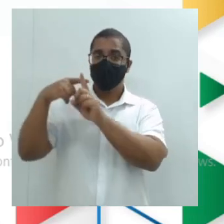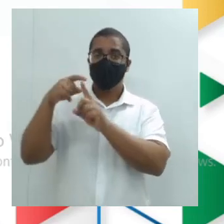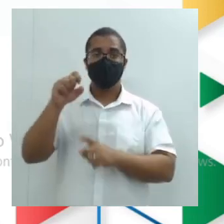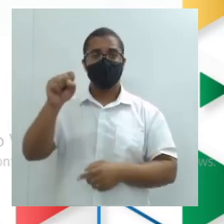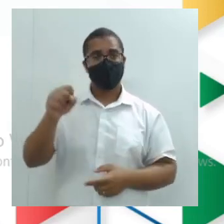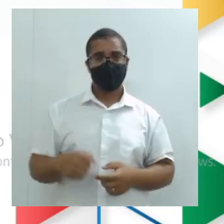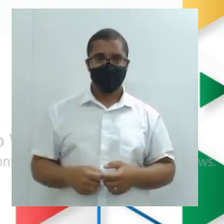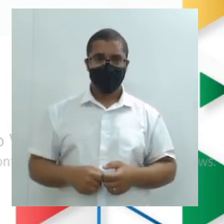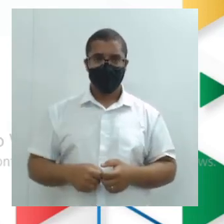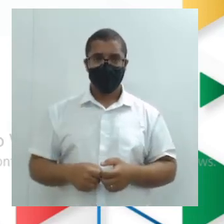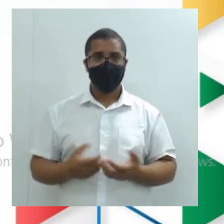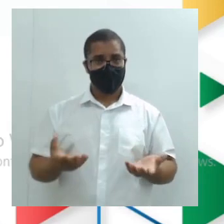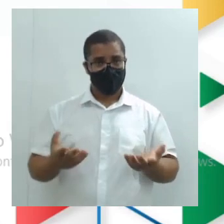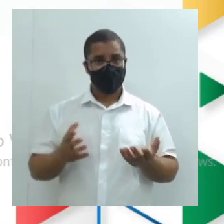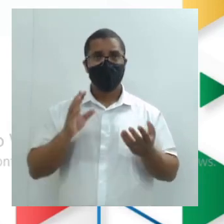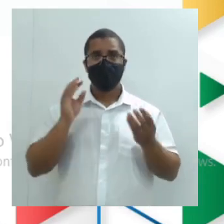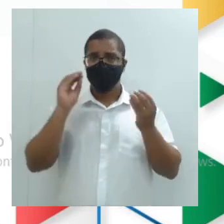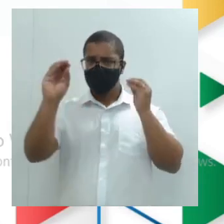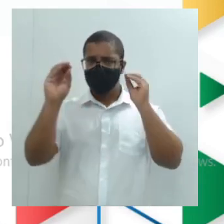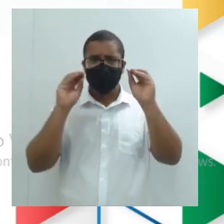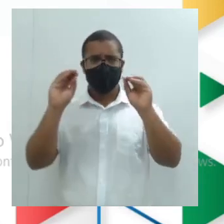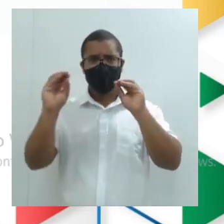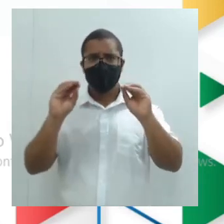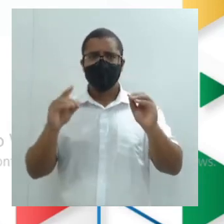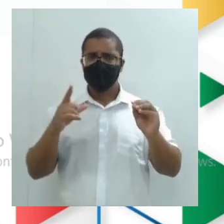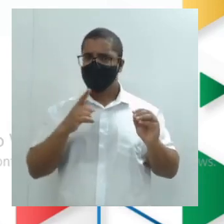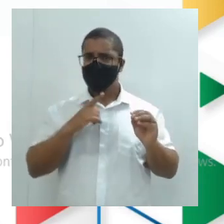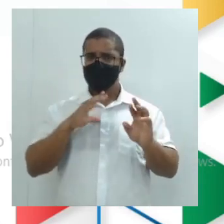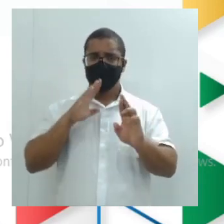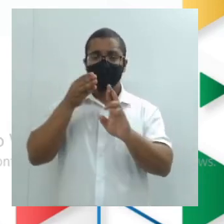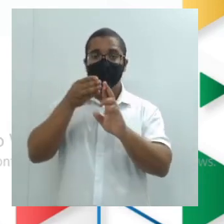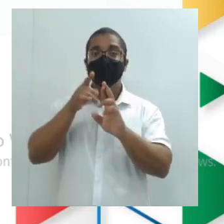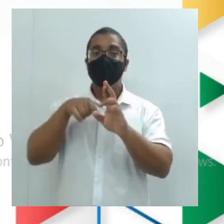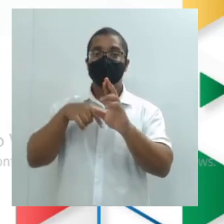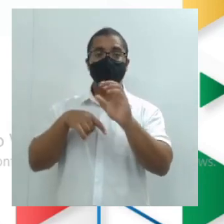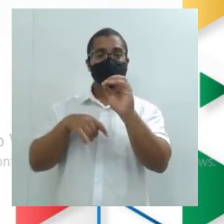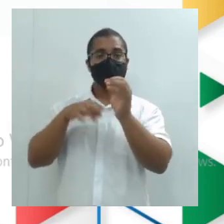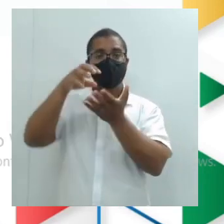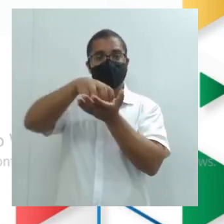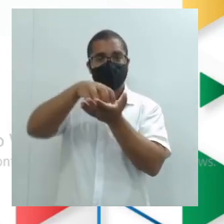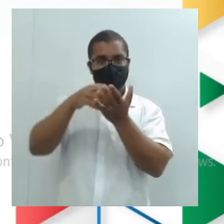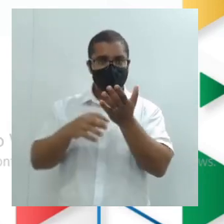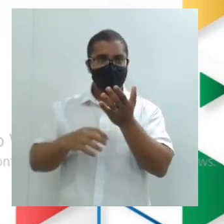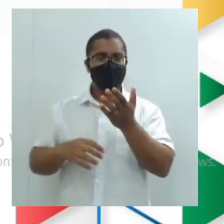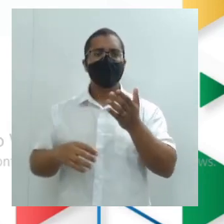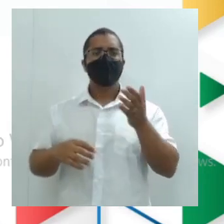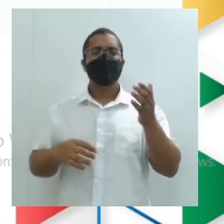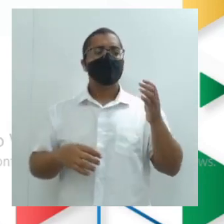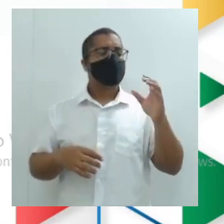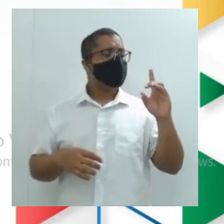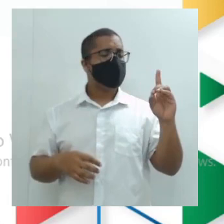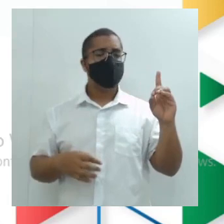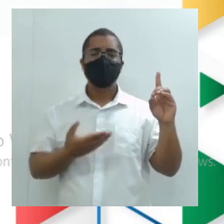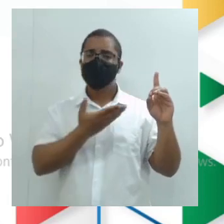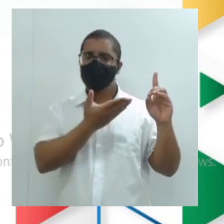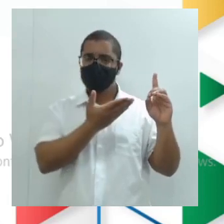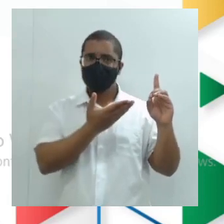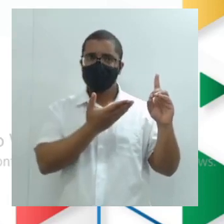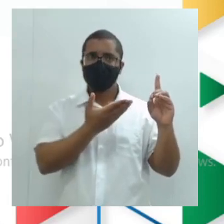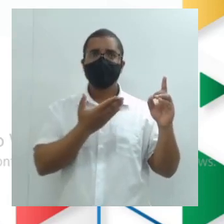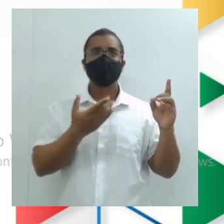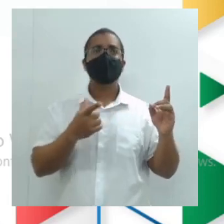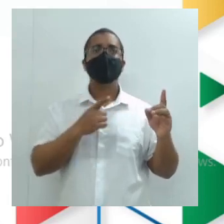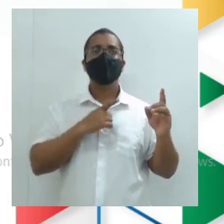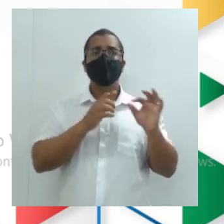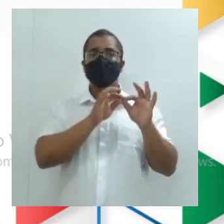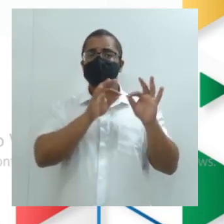8. Todos eles com referência ao zero, que é o da capital. E por fim a letra D, em relação à